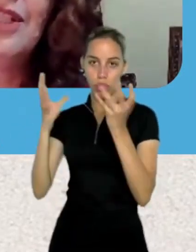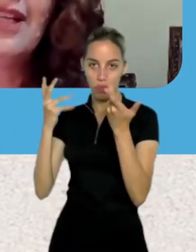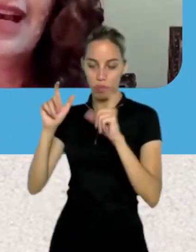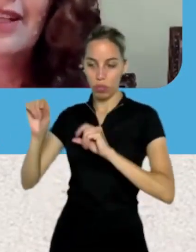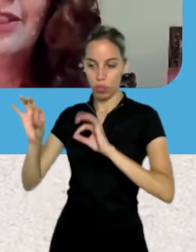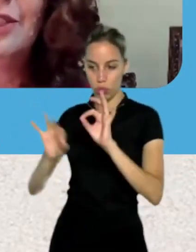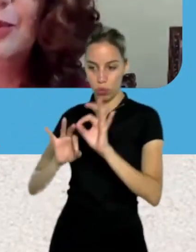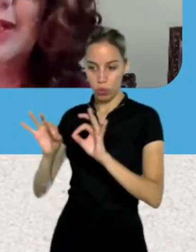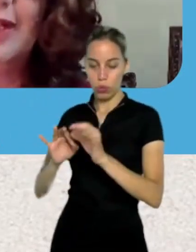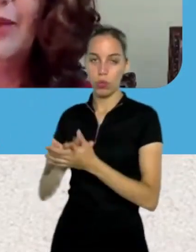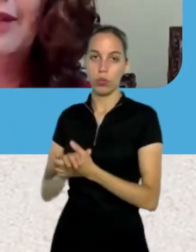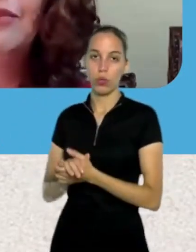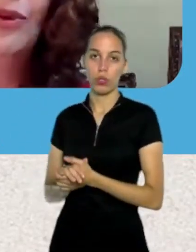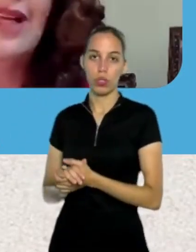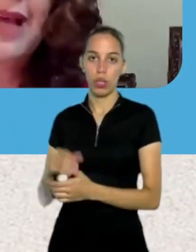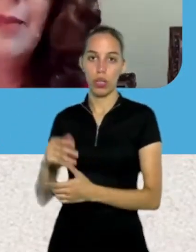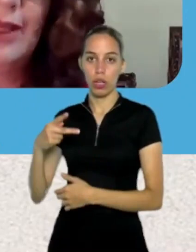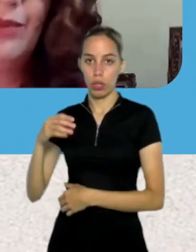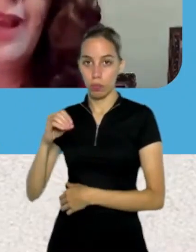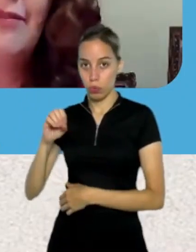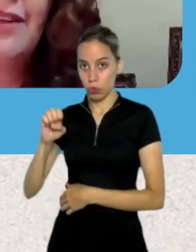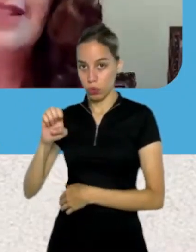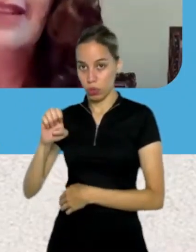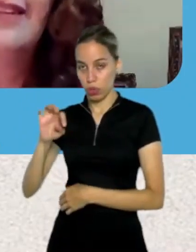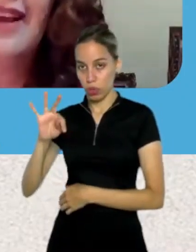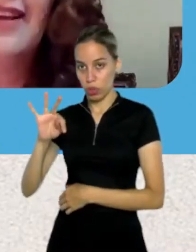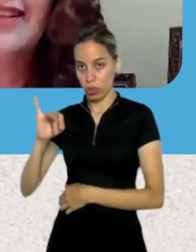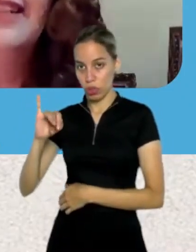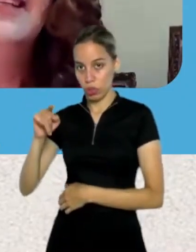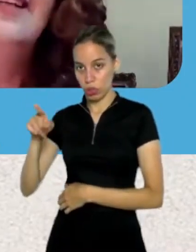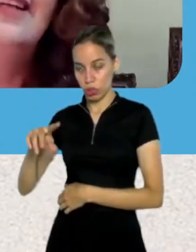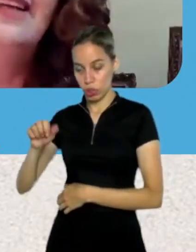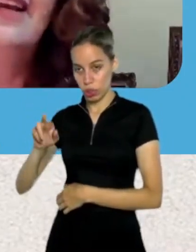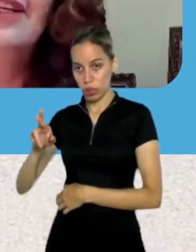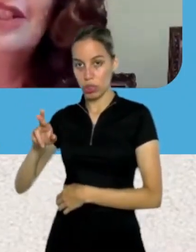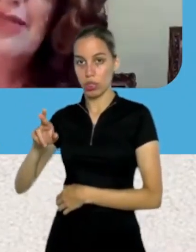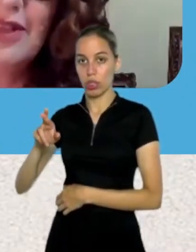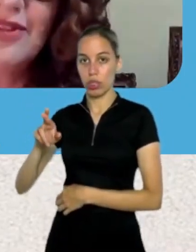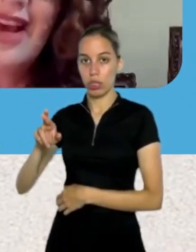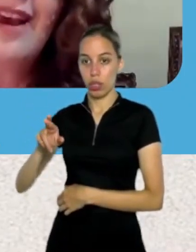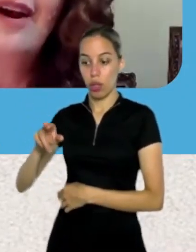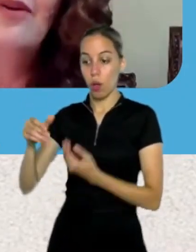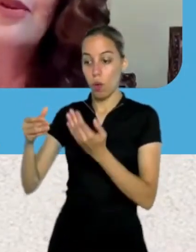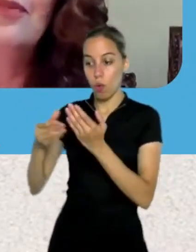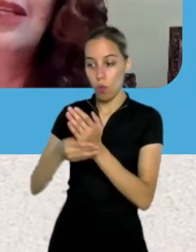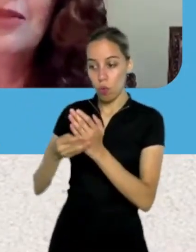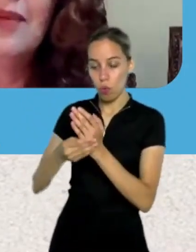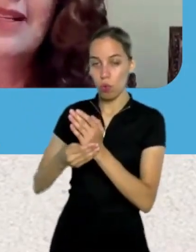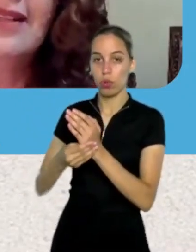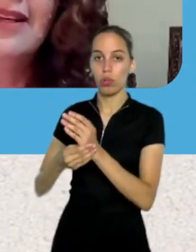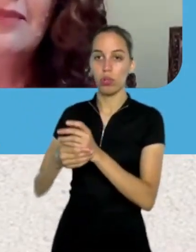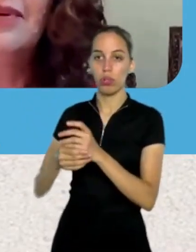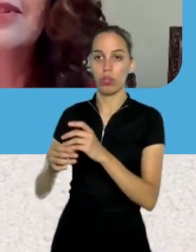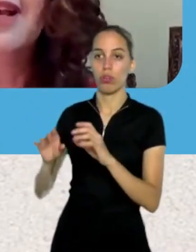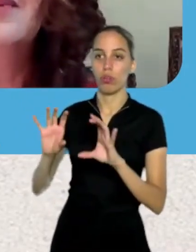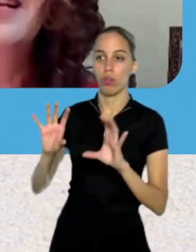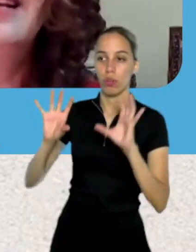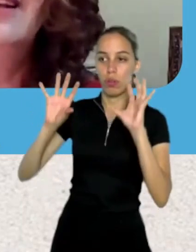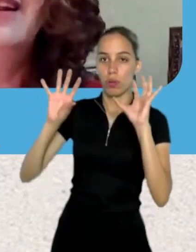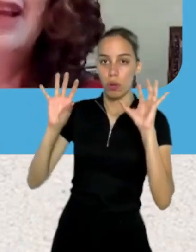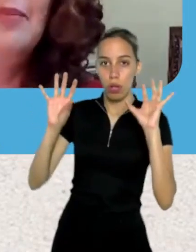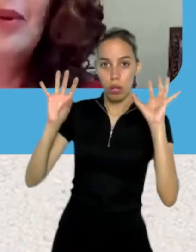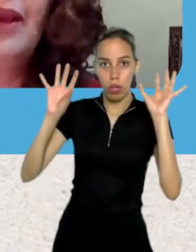do Poetizar, que a gente publica o livro, o lançamento é na festa literária. E aí a gente faz um sarau, os meninos participam,